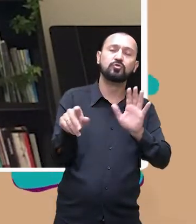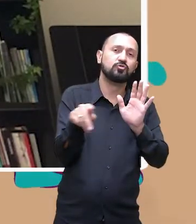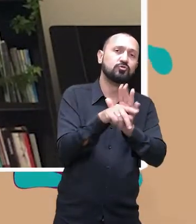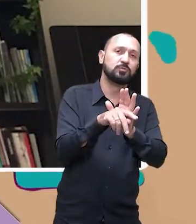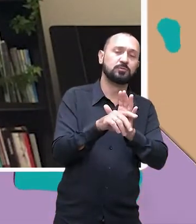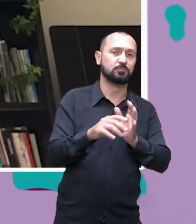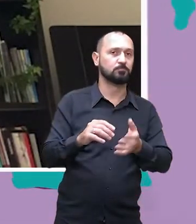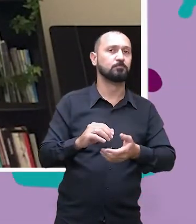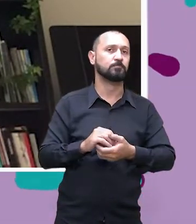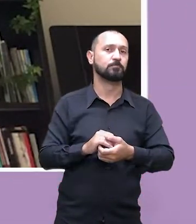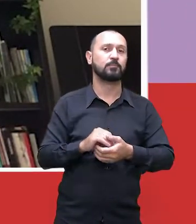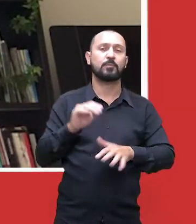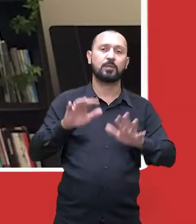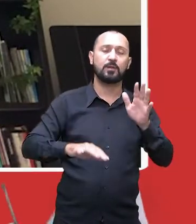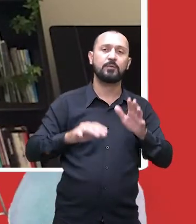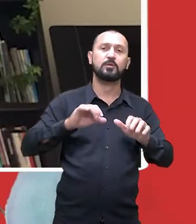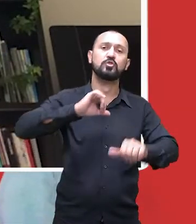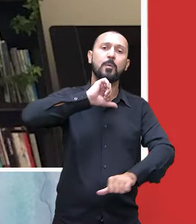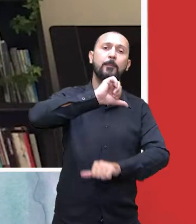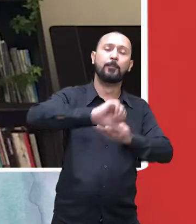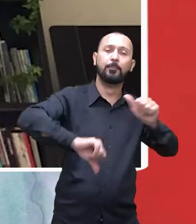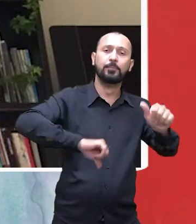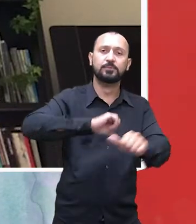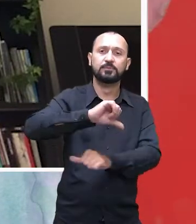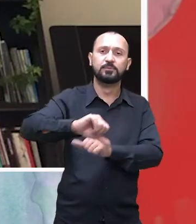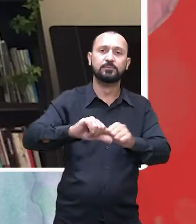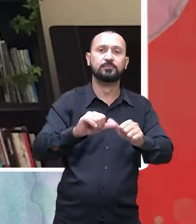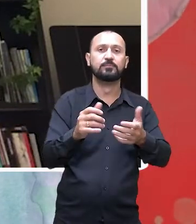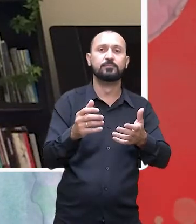papel, esse lugar talvez de divisor